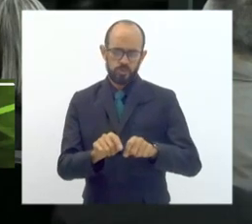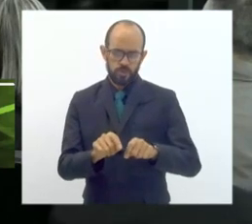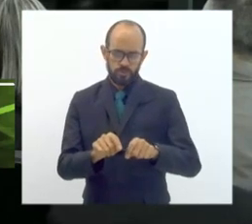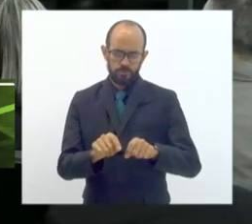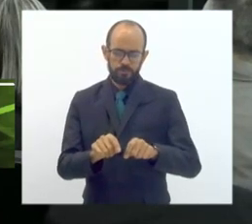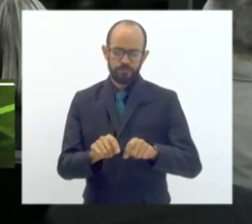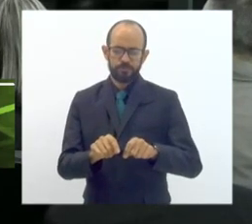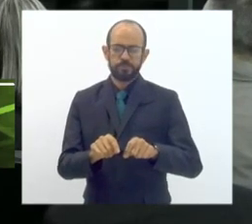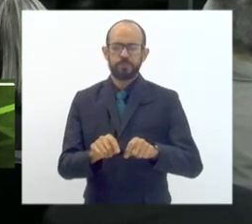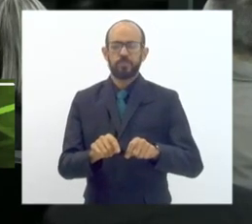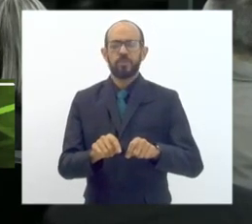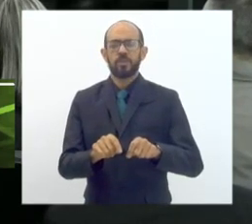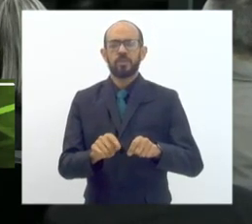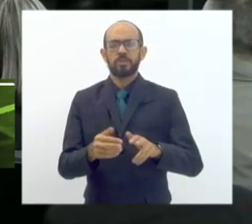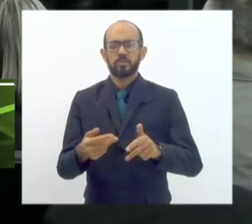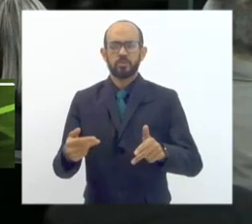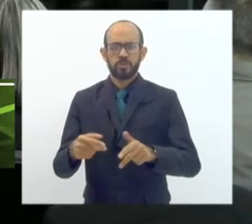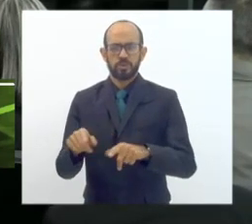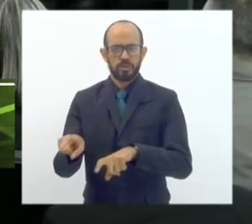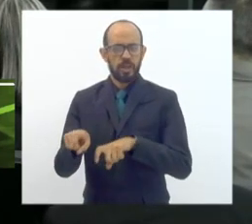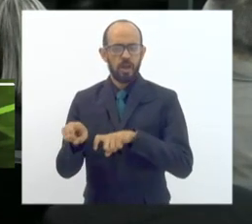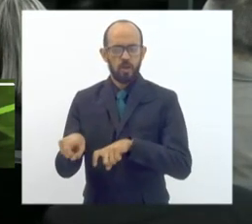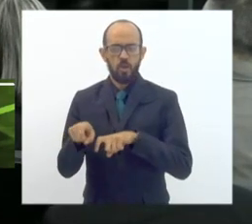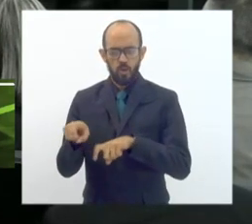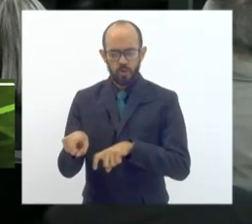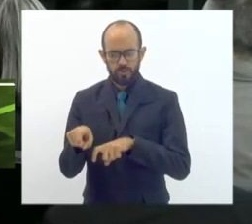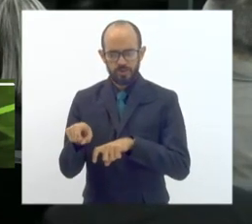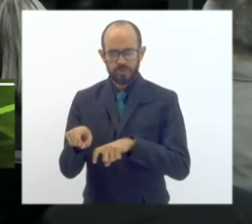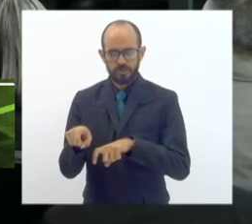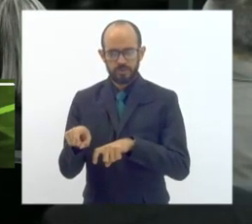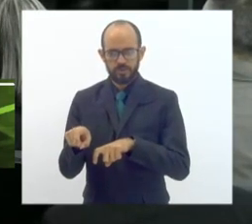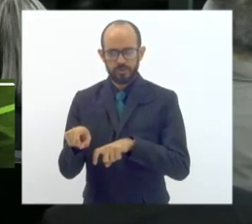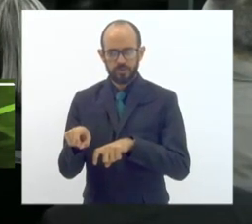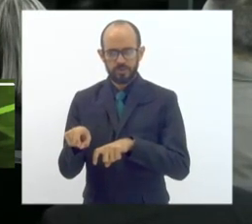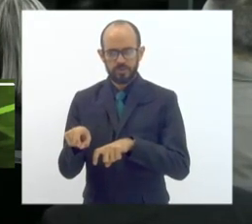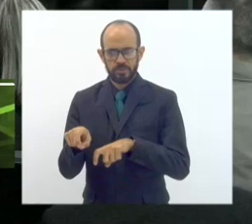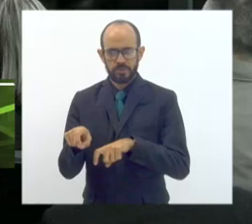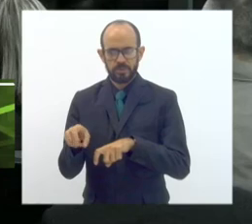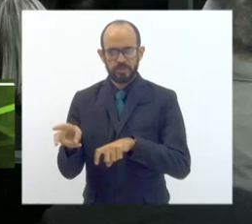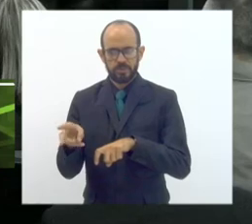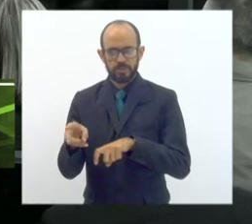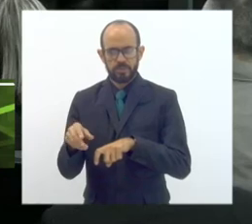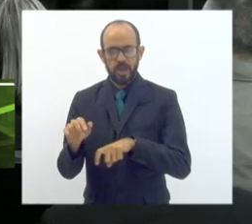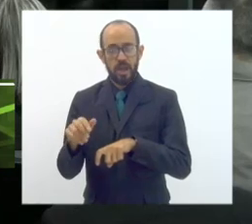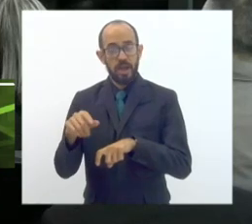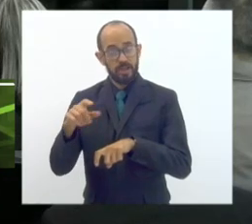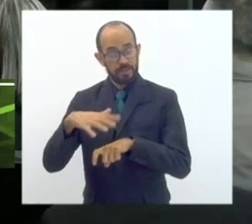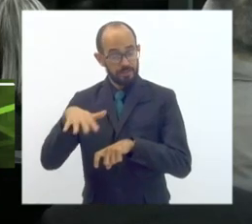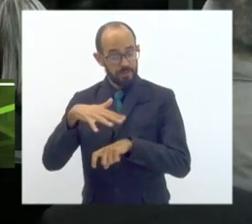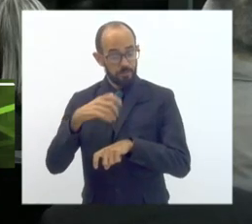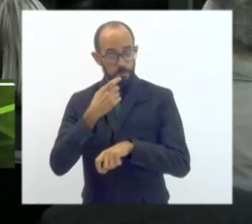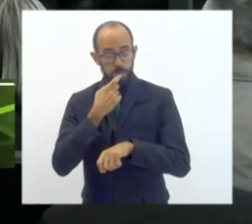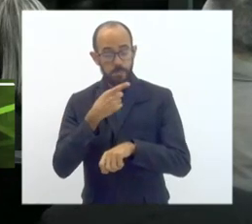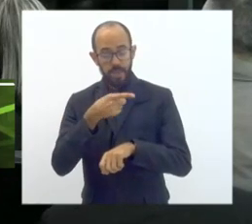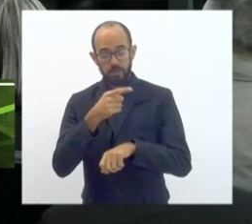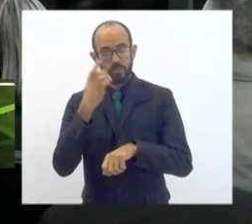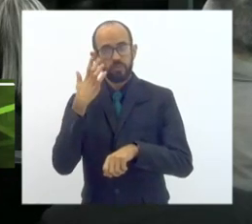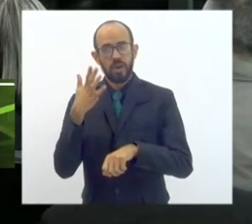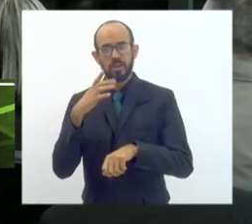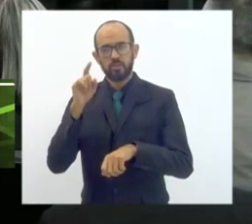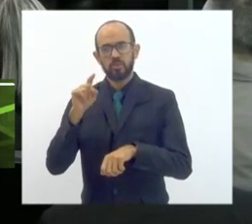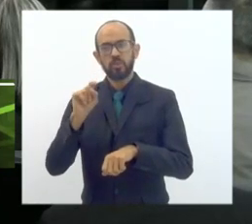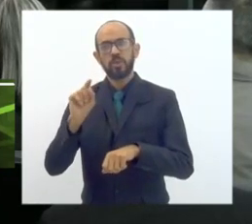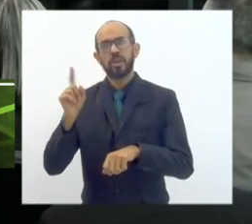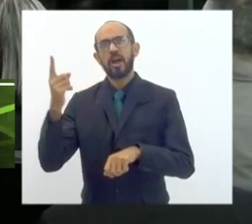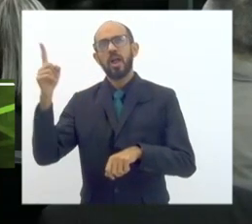aqui, lá no interior, às vezes as coisas brilham muito aqui em Caxias, nessa região, e lá, às vezes, não chega nem